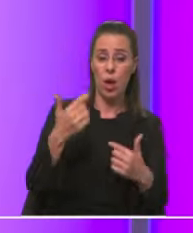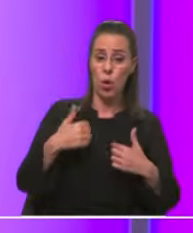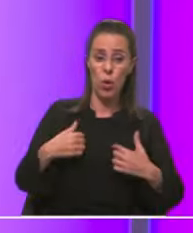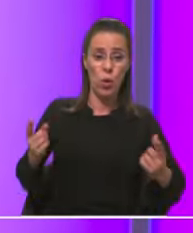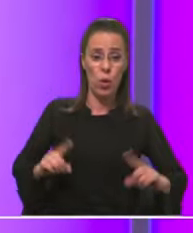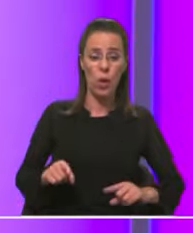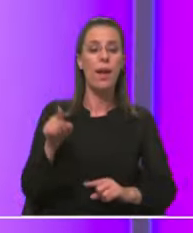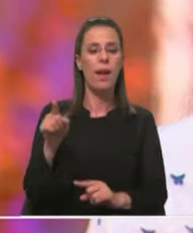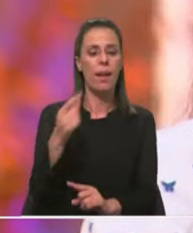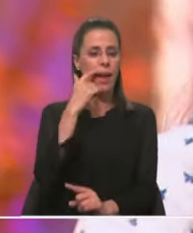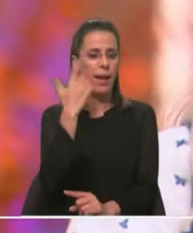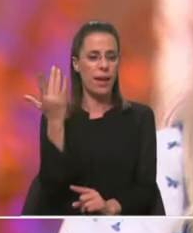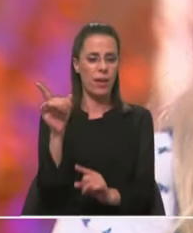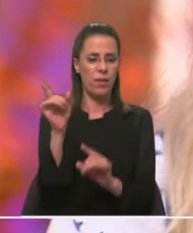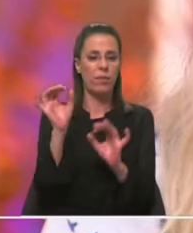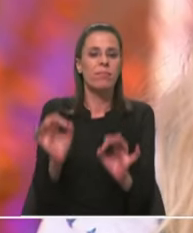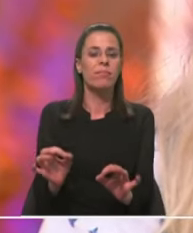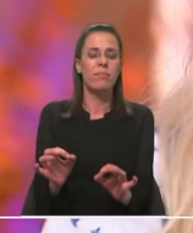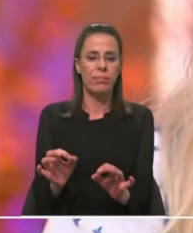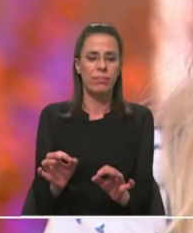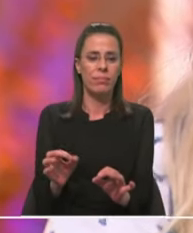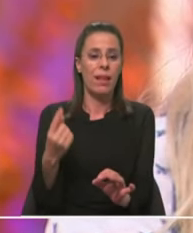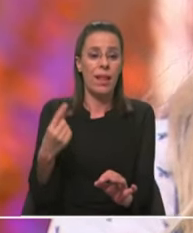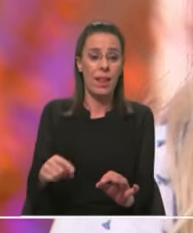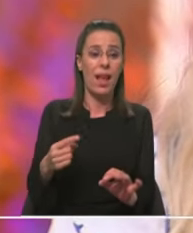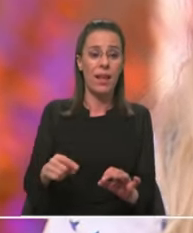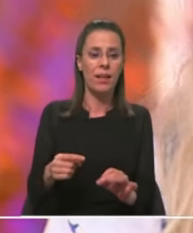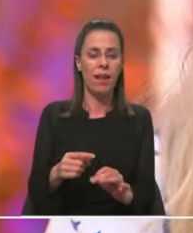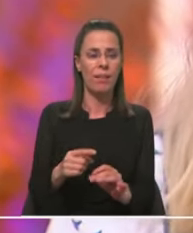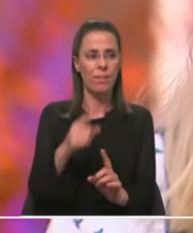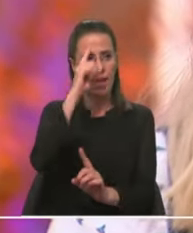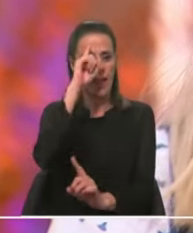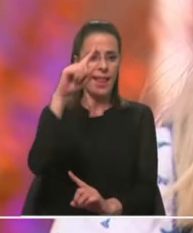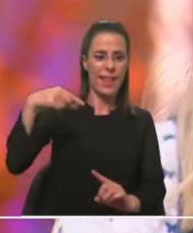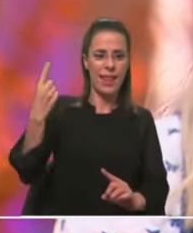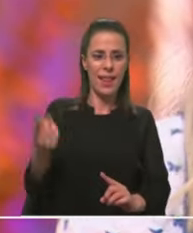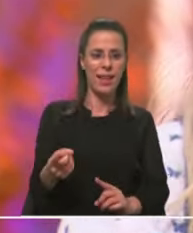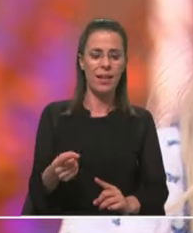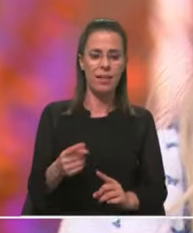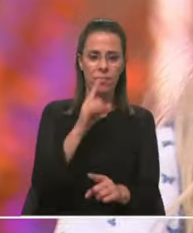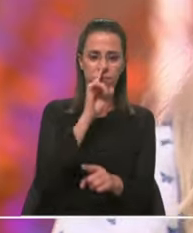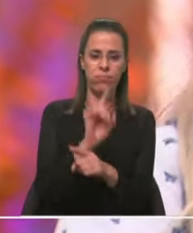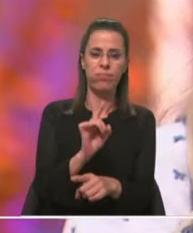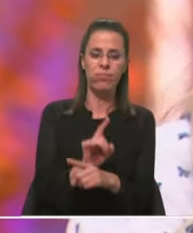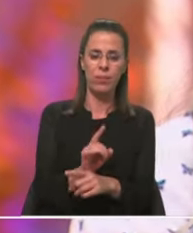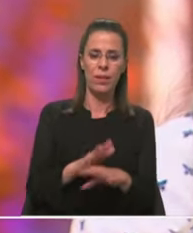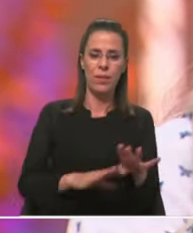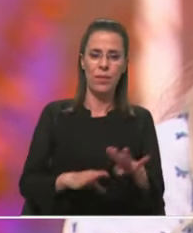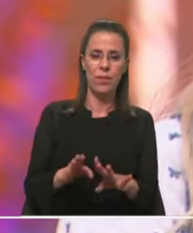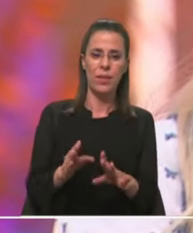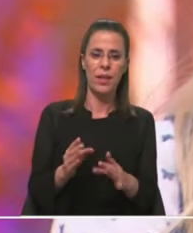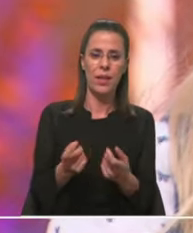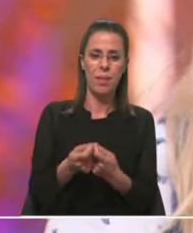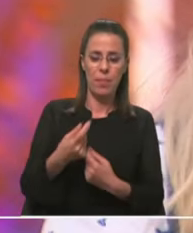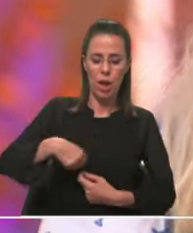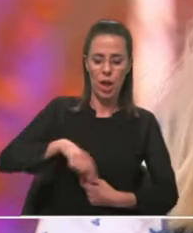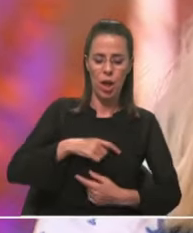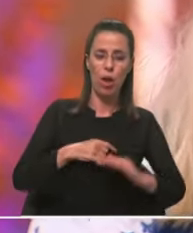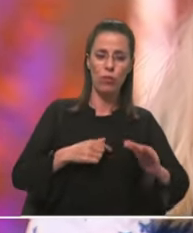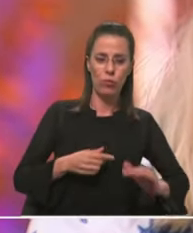eu. Ele é que tem de facto esse condão de ser grande, mas de fazer pequeno perto de